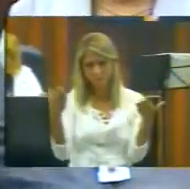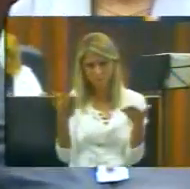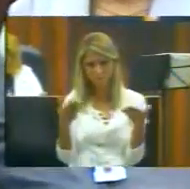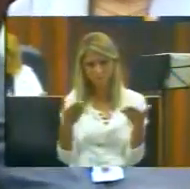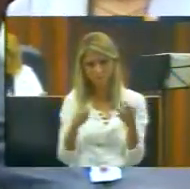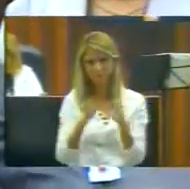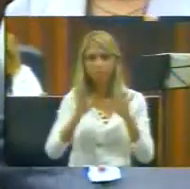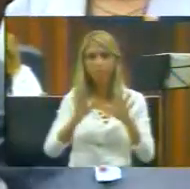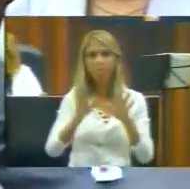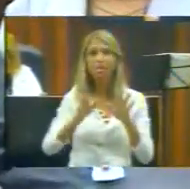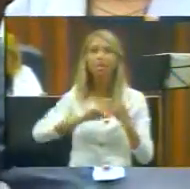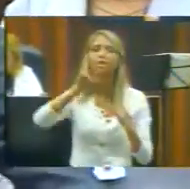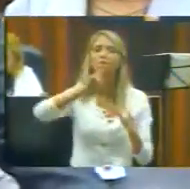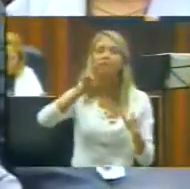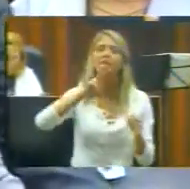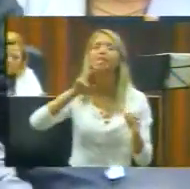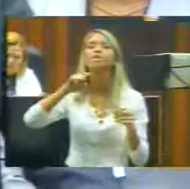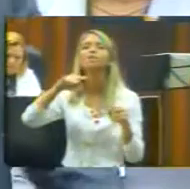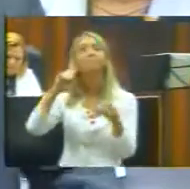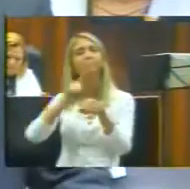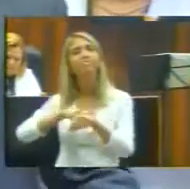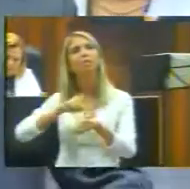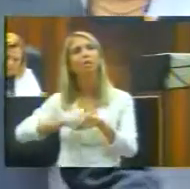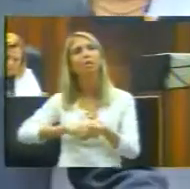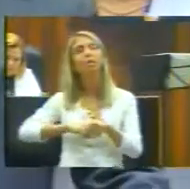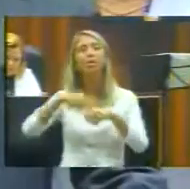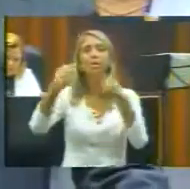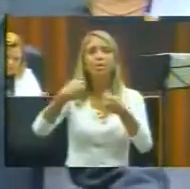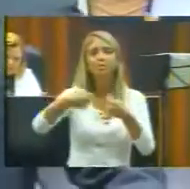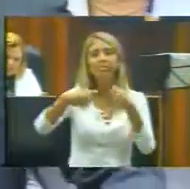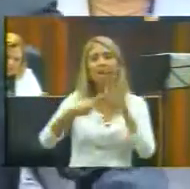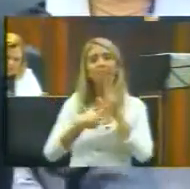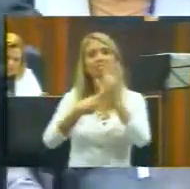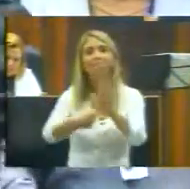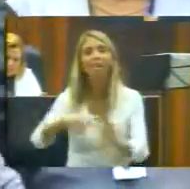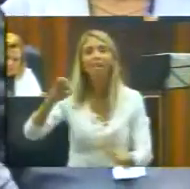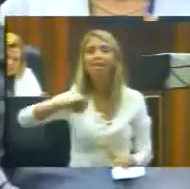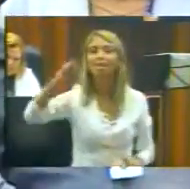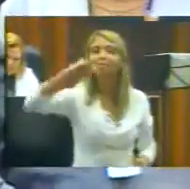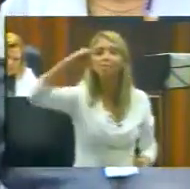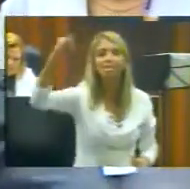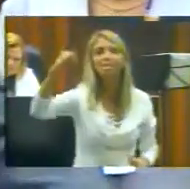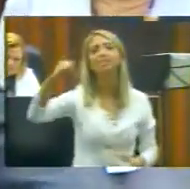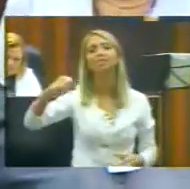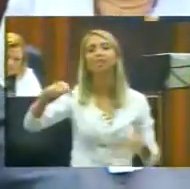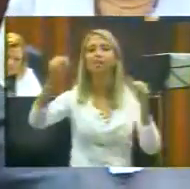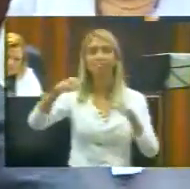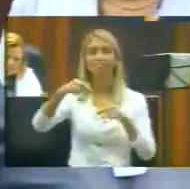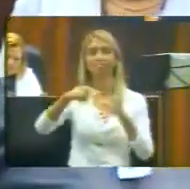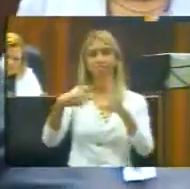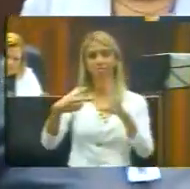mas usei esse tempo para falar da importância da instituição.